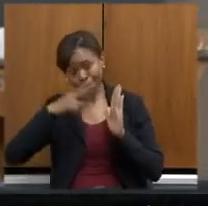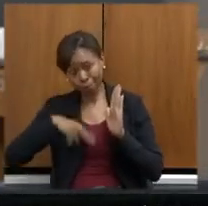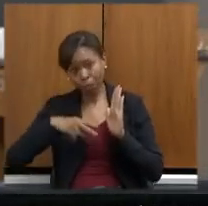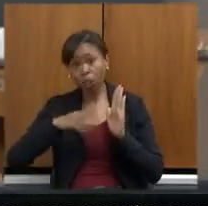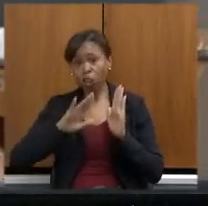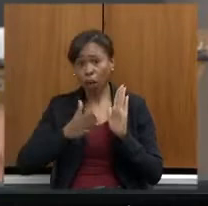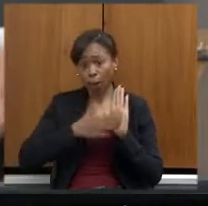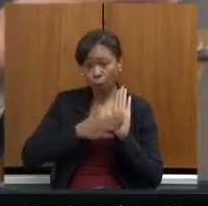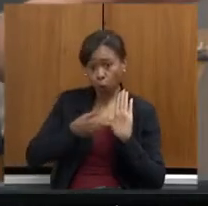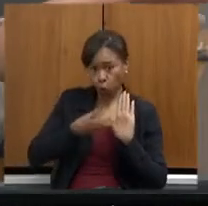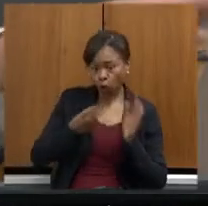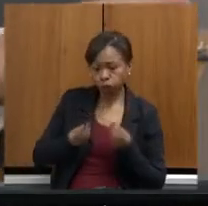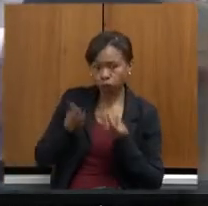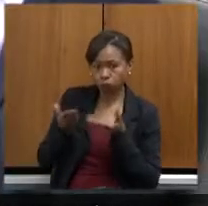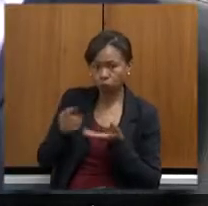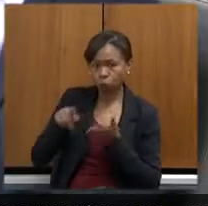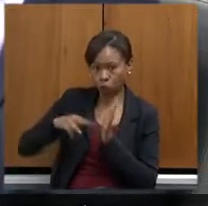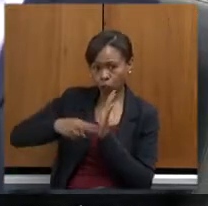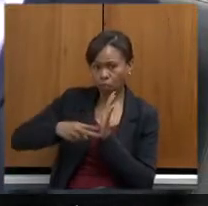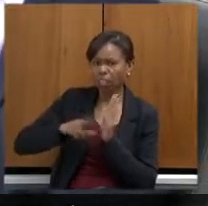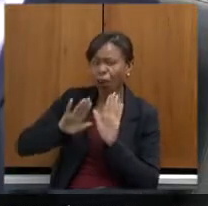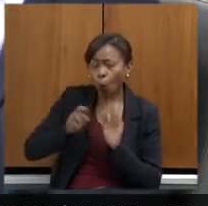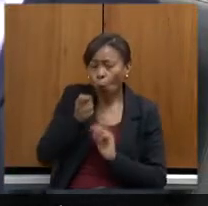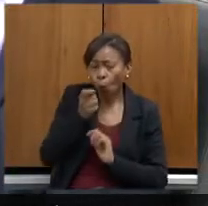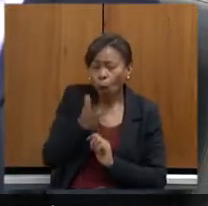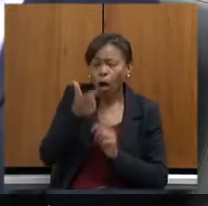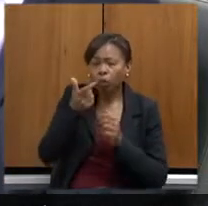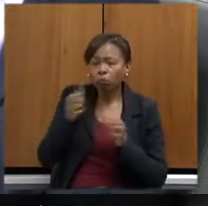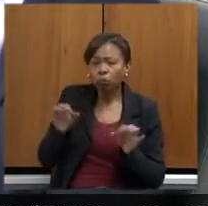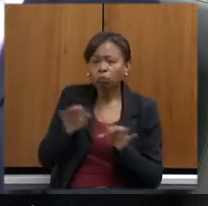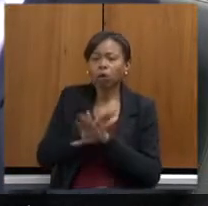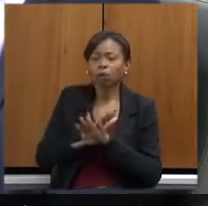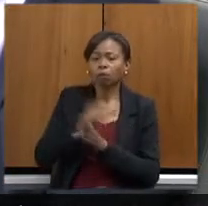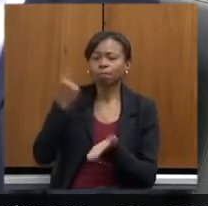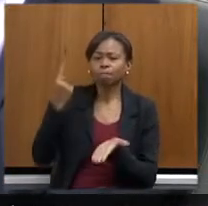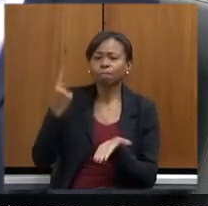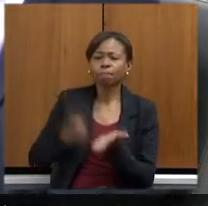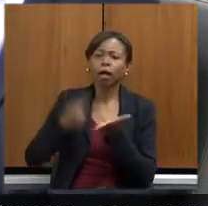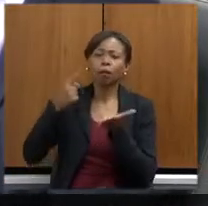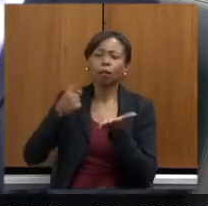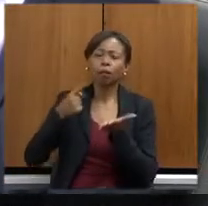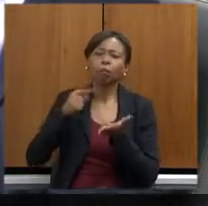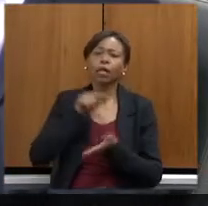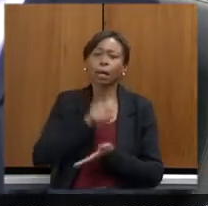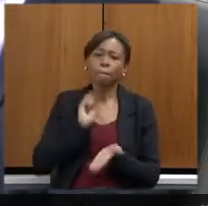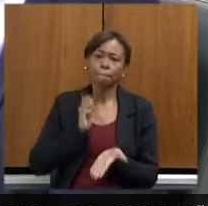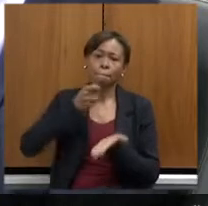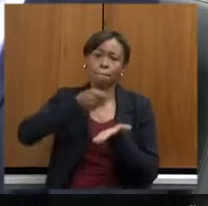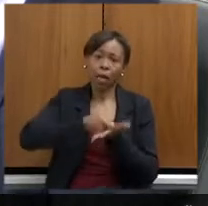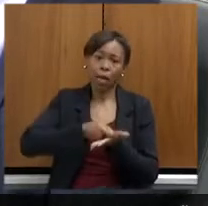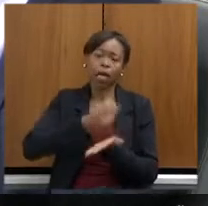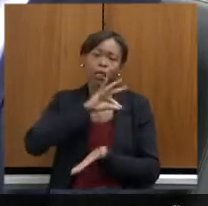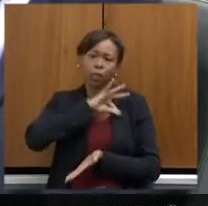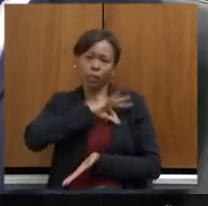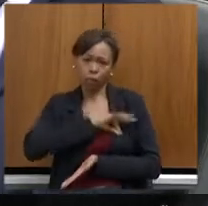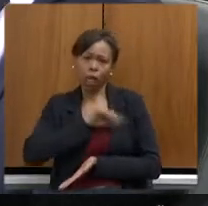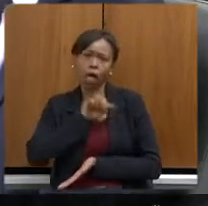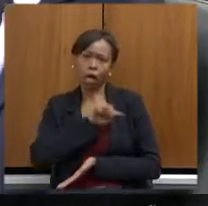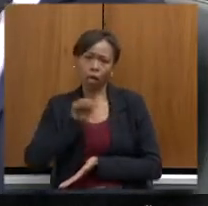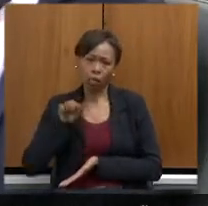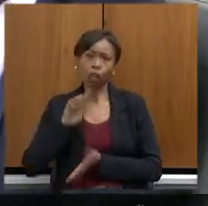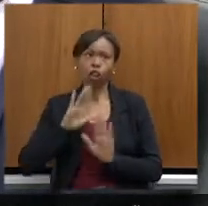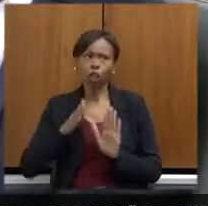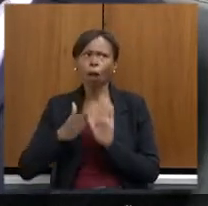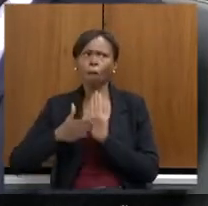ele e já estamos praticamente com isso quase que acertado para definir E caminhando a carreira E pagar esses valores já foram até uma